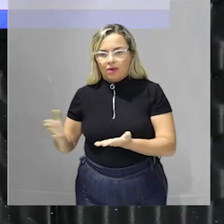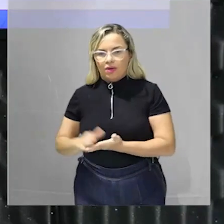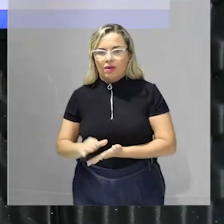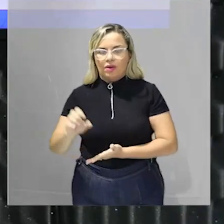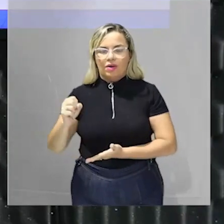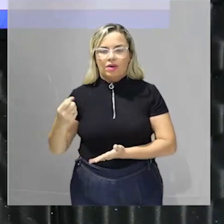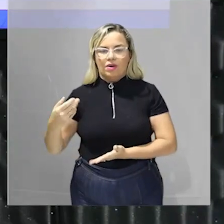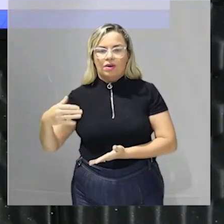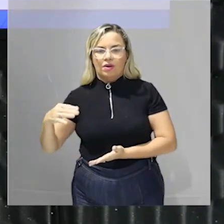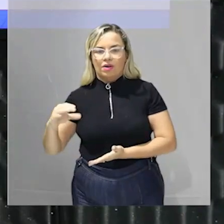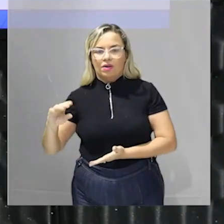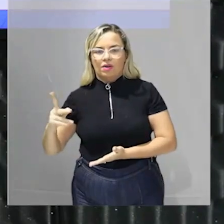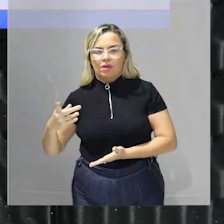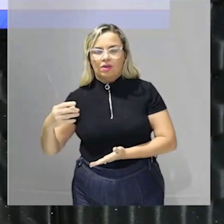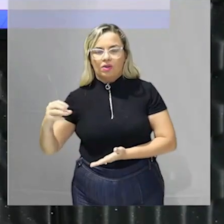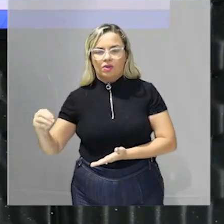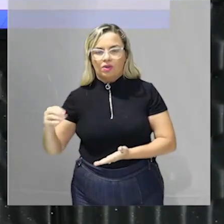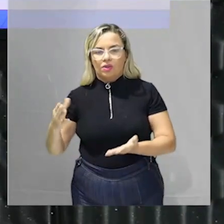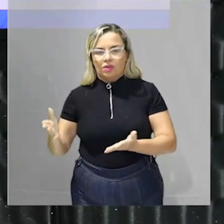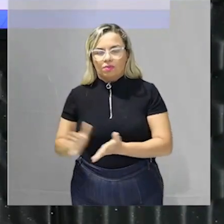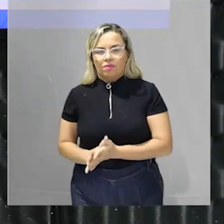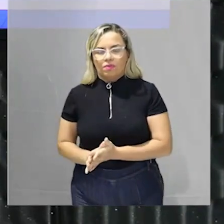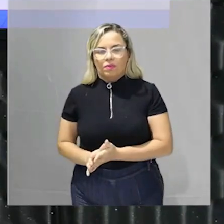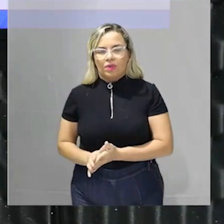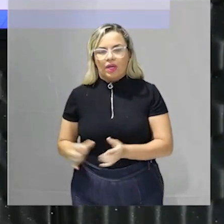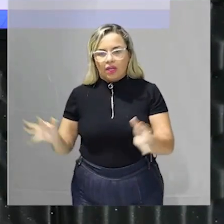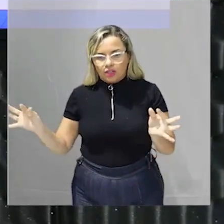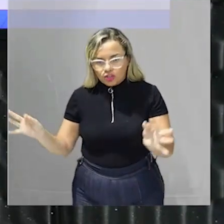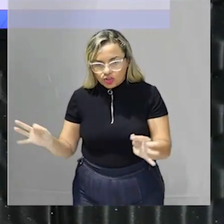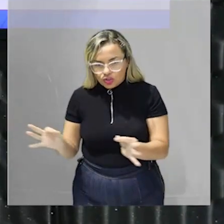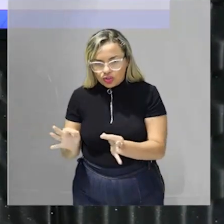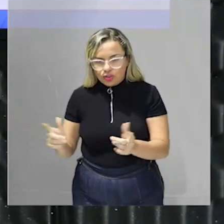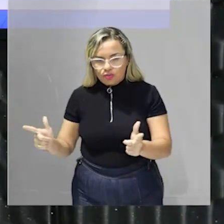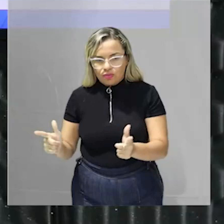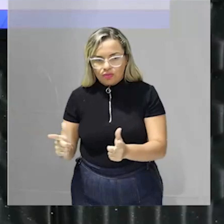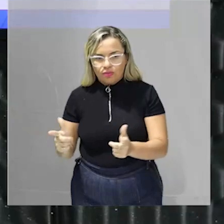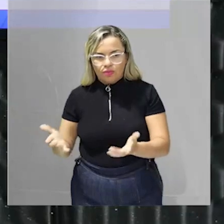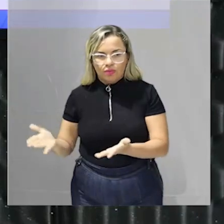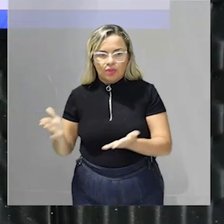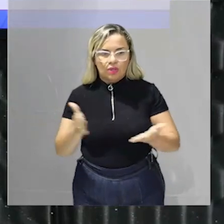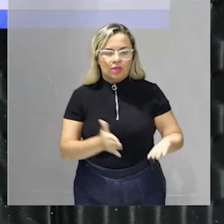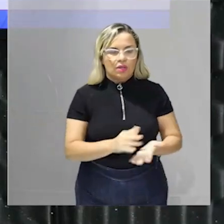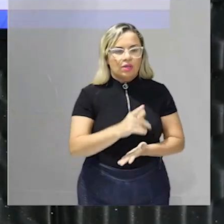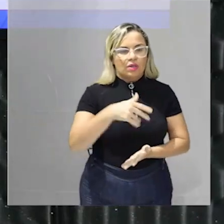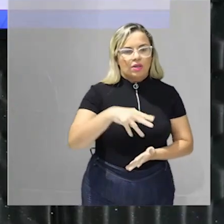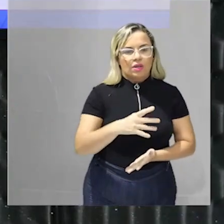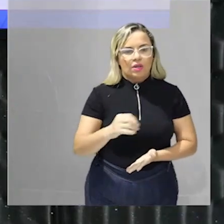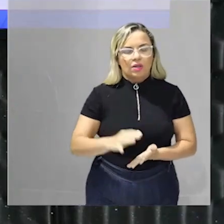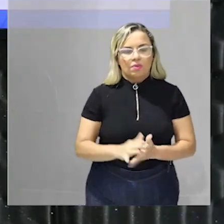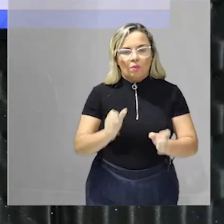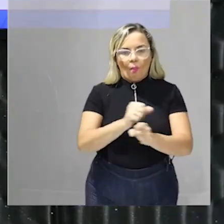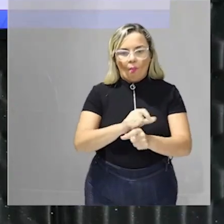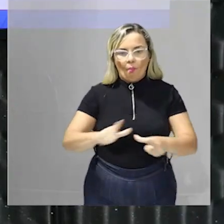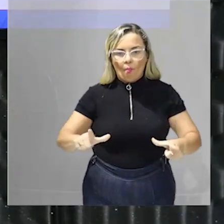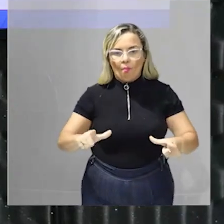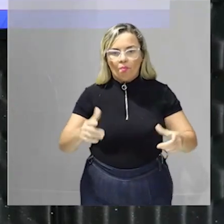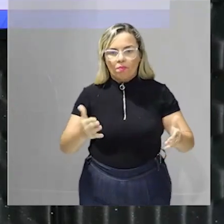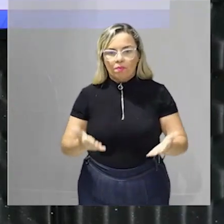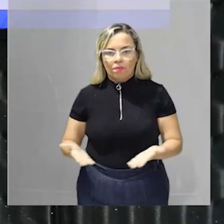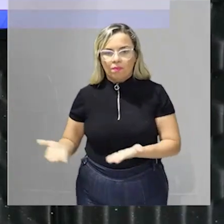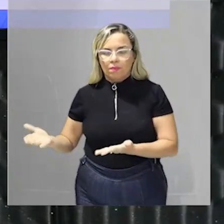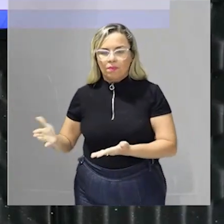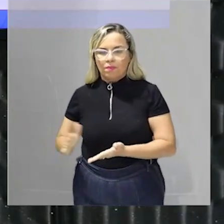estrecho, que é estreito. Límpio, limpo, sucio, que é sujo, tá? Que é